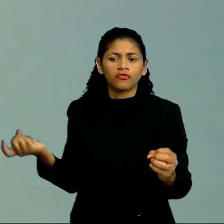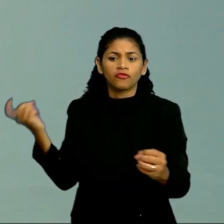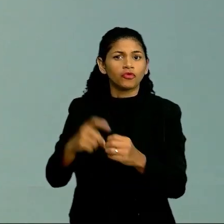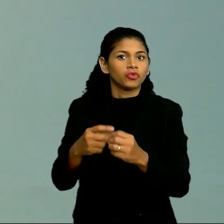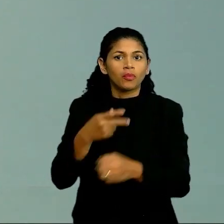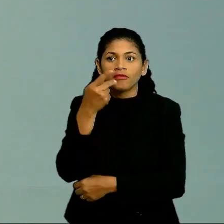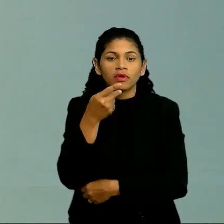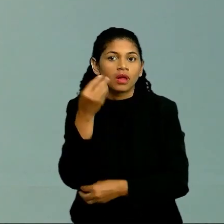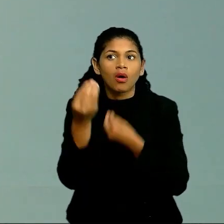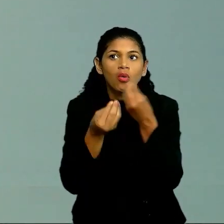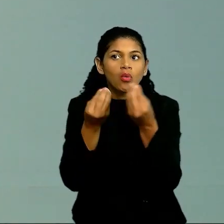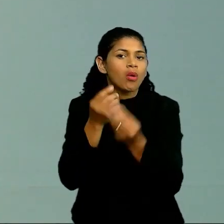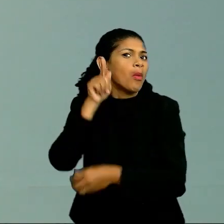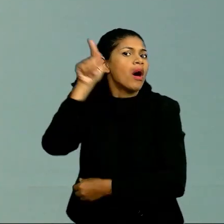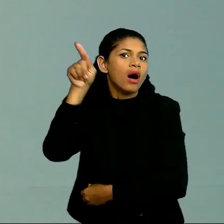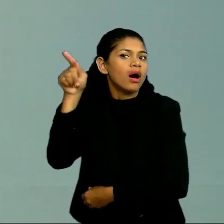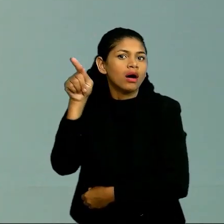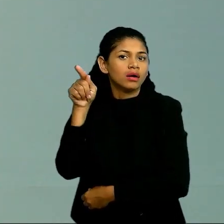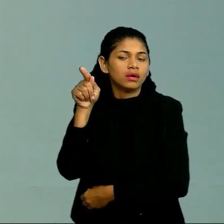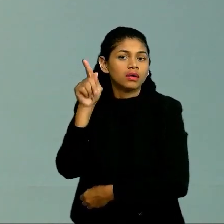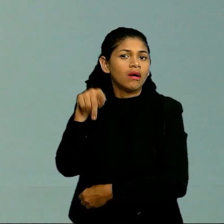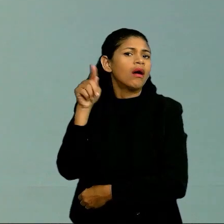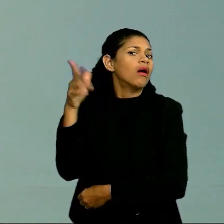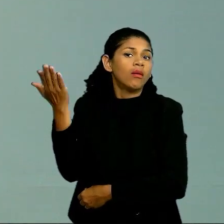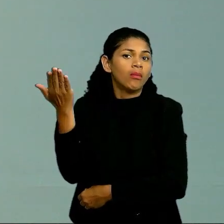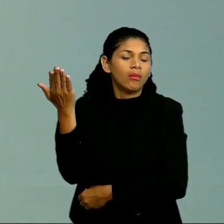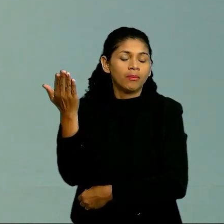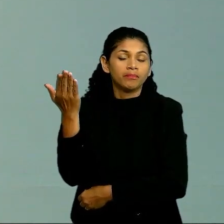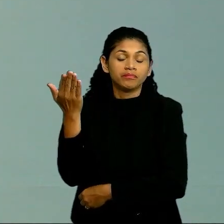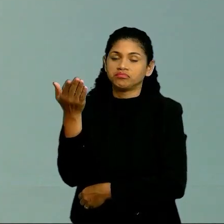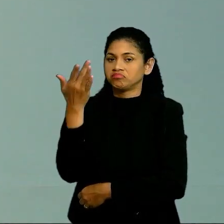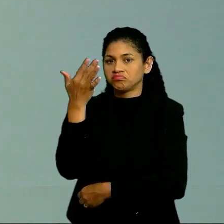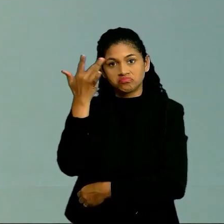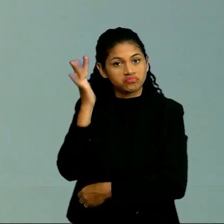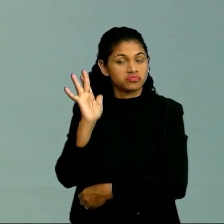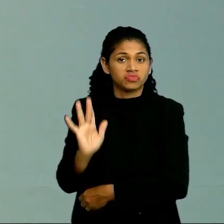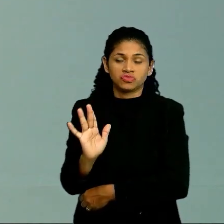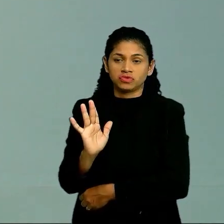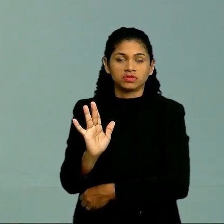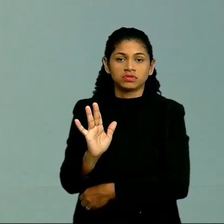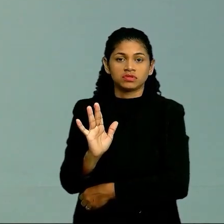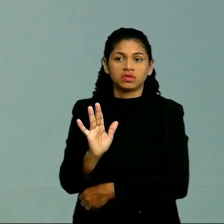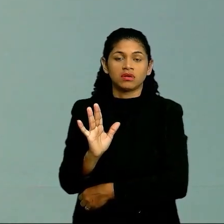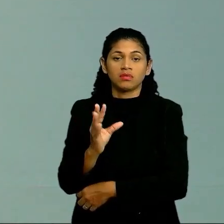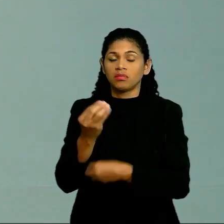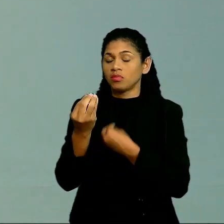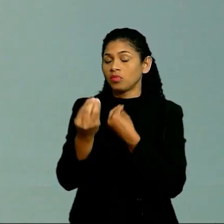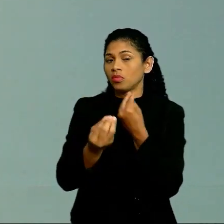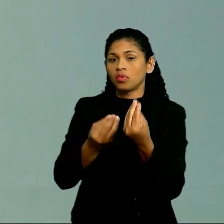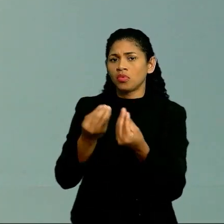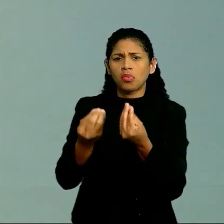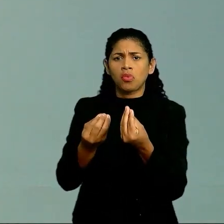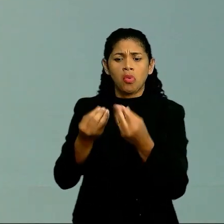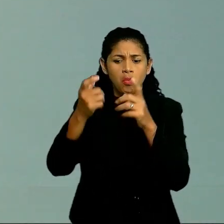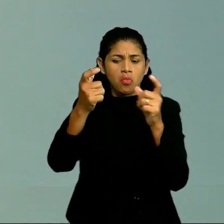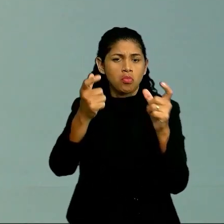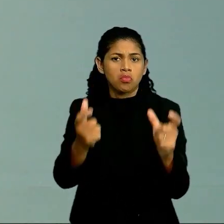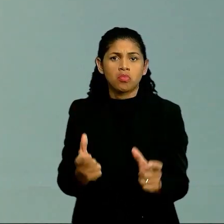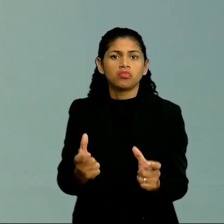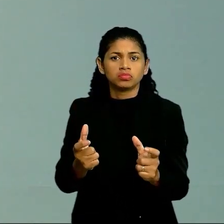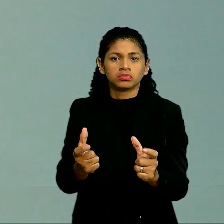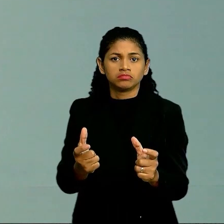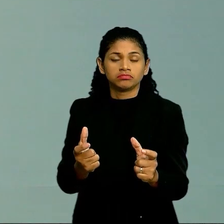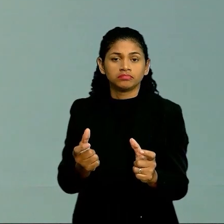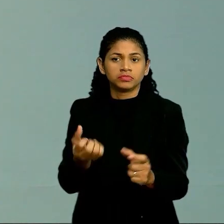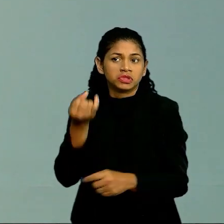a existência do inferno, mas, ao mesmo tempo, não sabe definir como são esses lugares, se é que são os lugares,